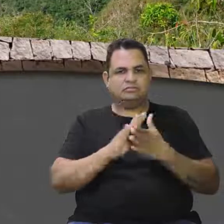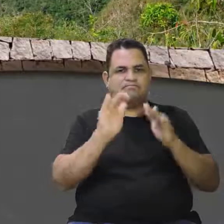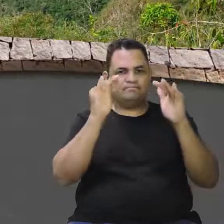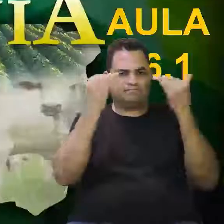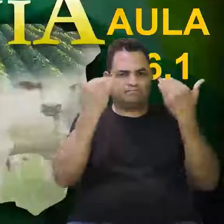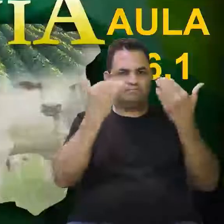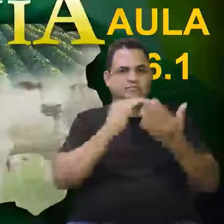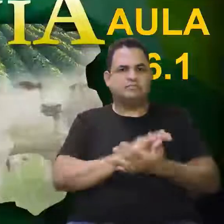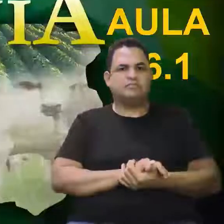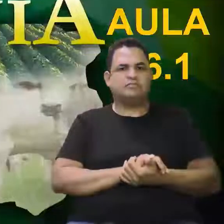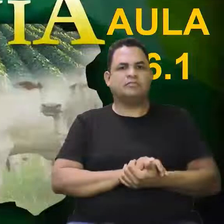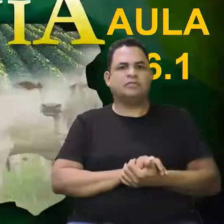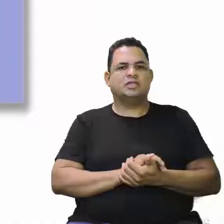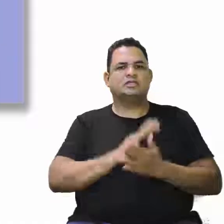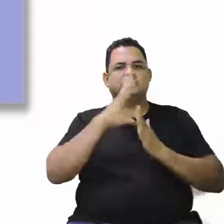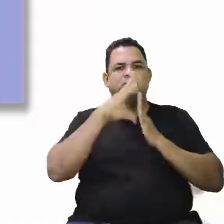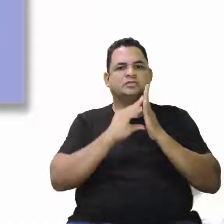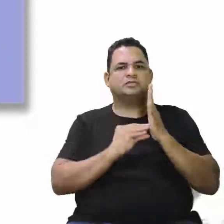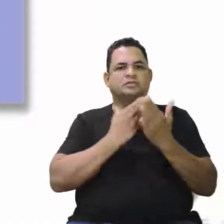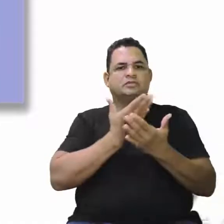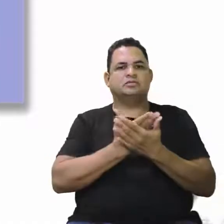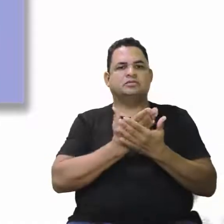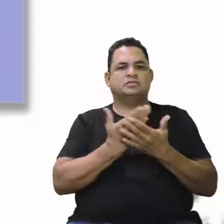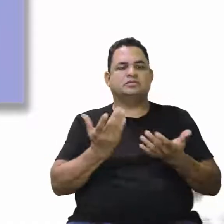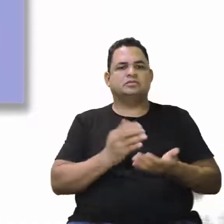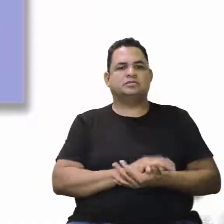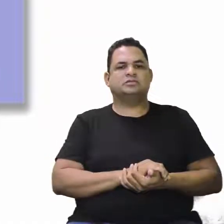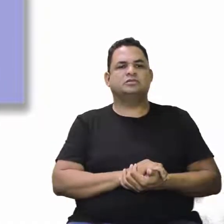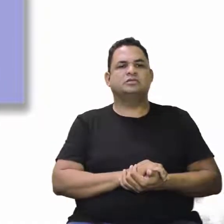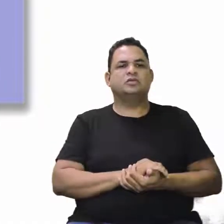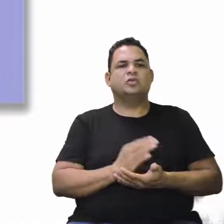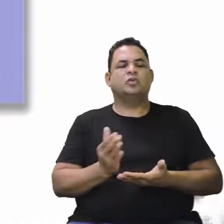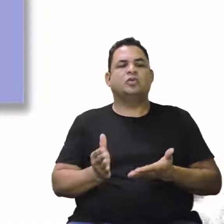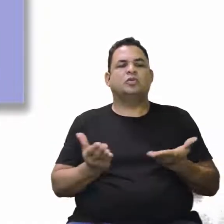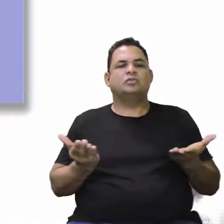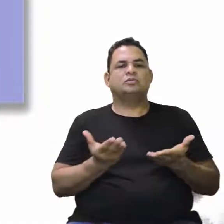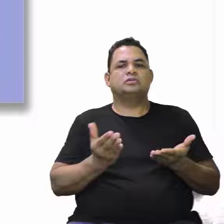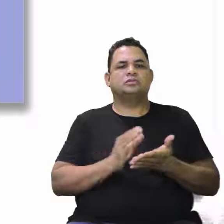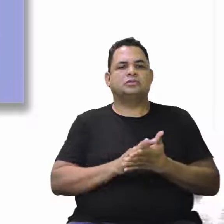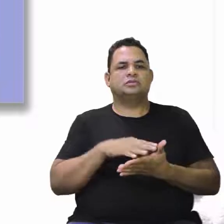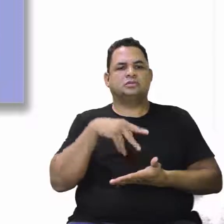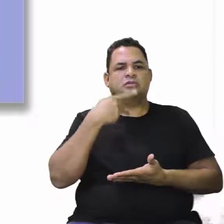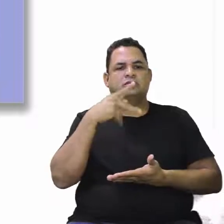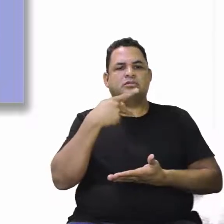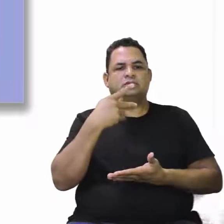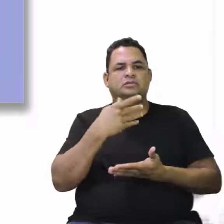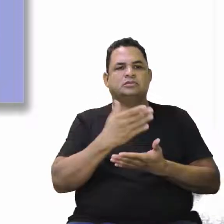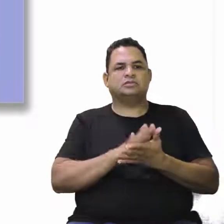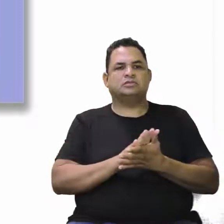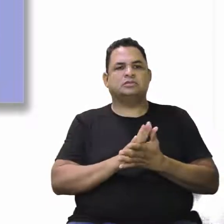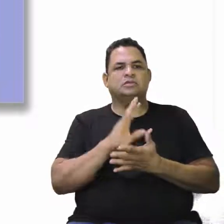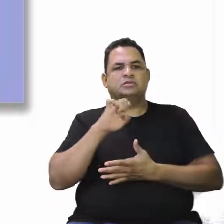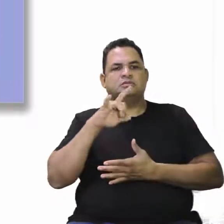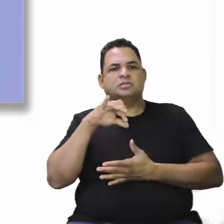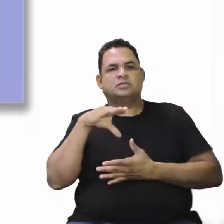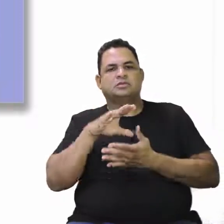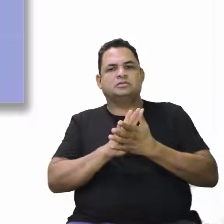olho na tela do nosso conteúdo da aula de hoje. Hoje nós iremos falar, turma, sobre os